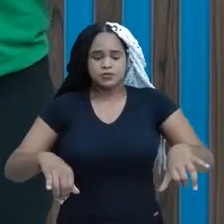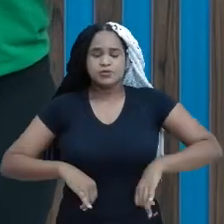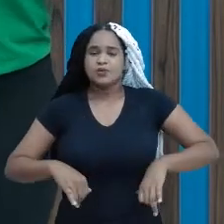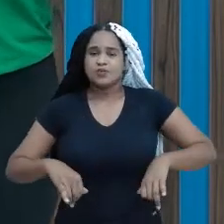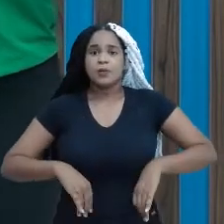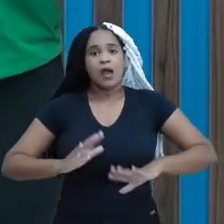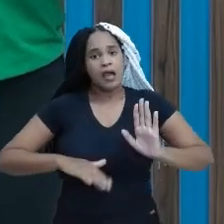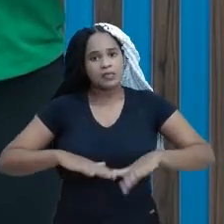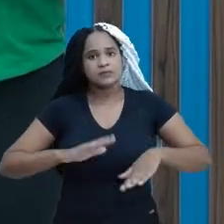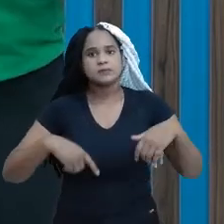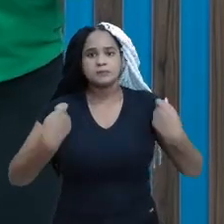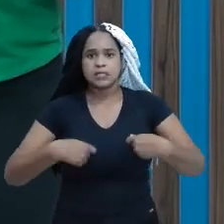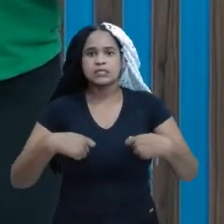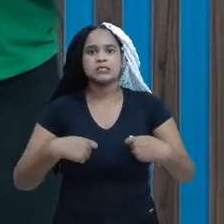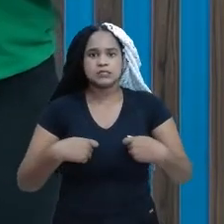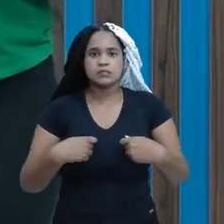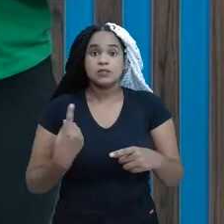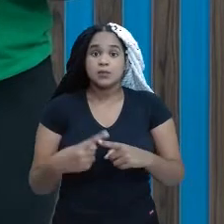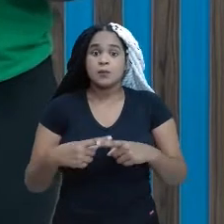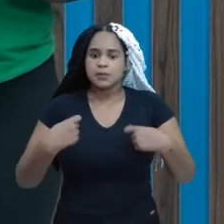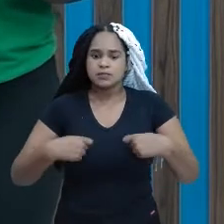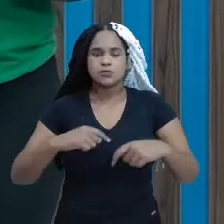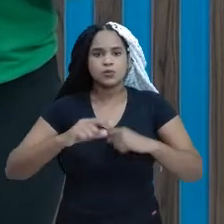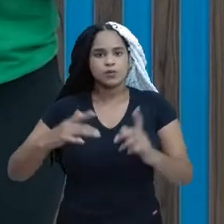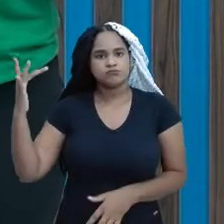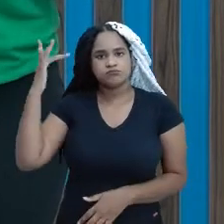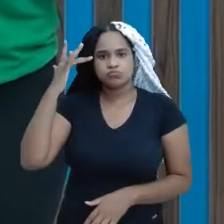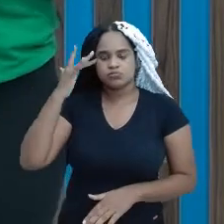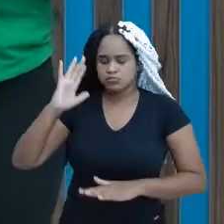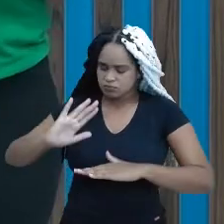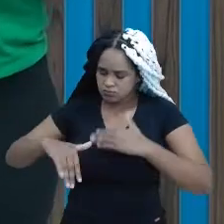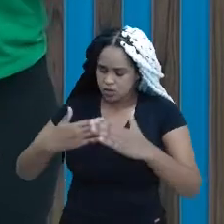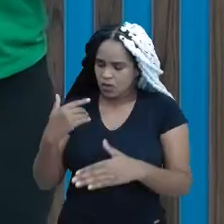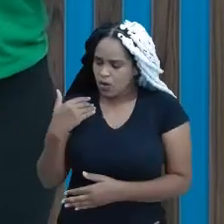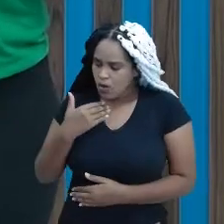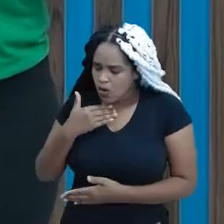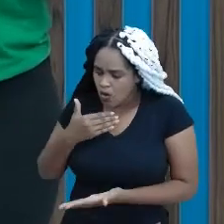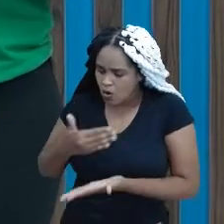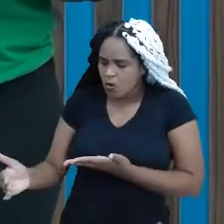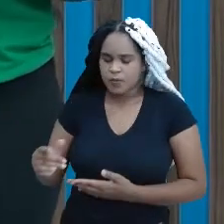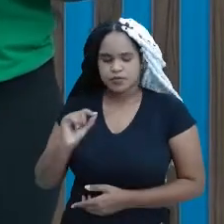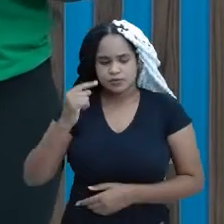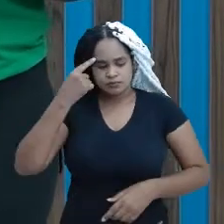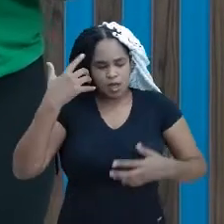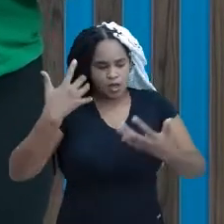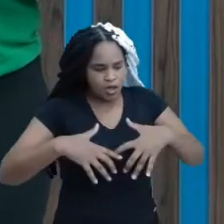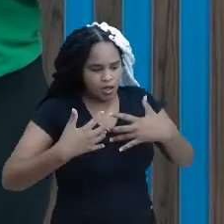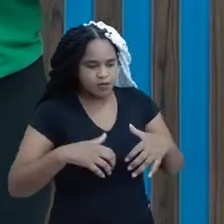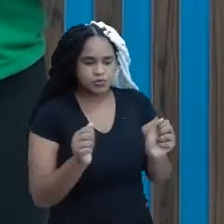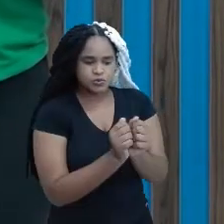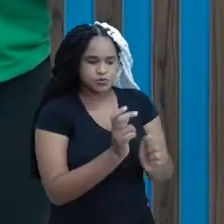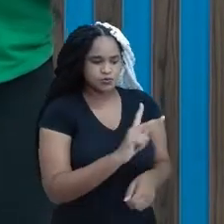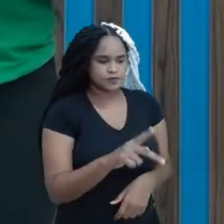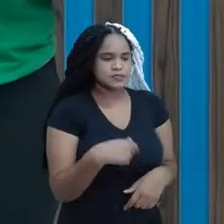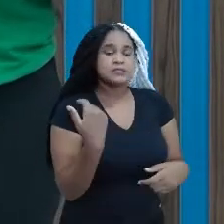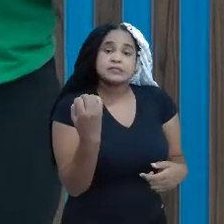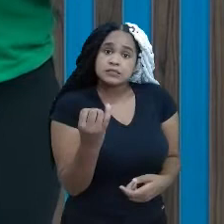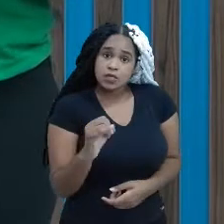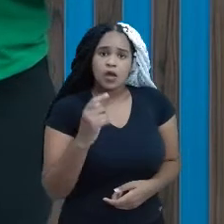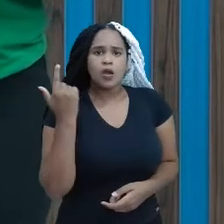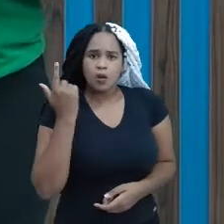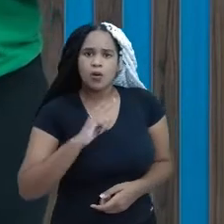causa porque ela precisa crescer. Ela vai começar a pensar, juntamente com a professora, se ela